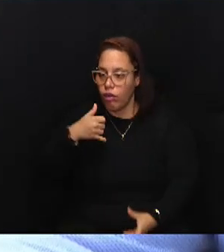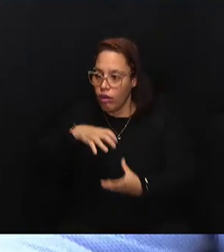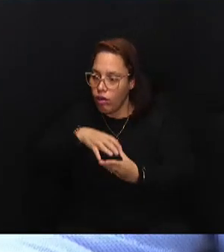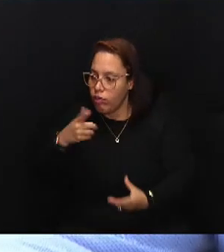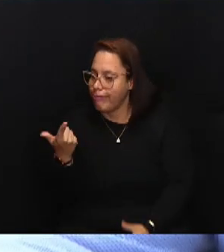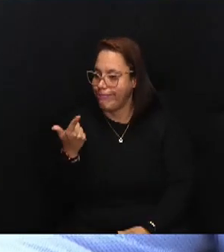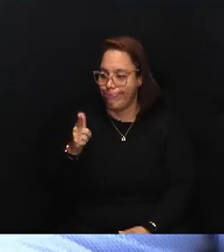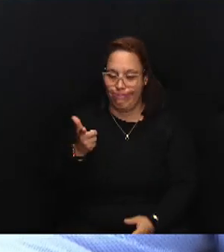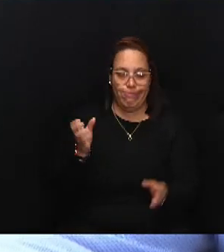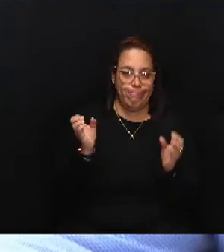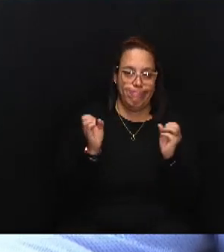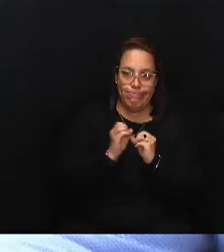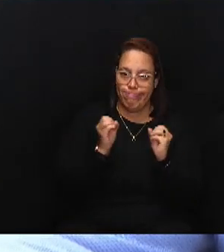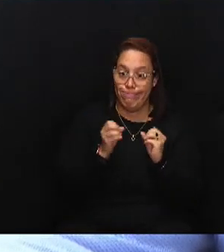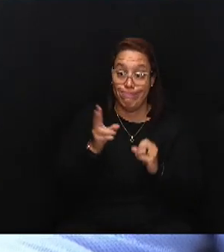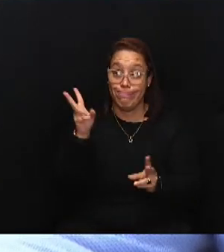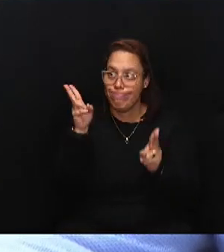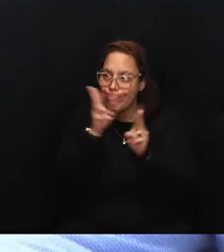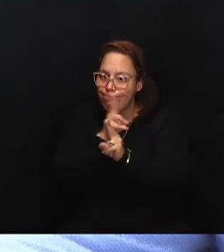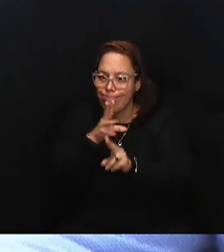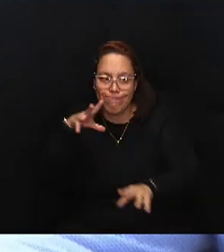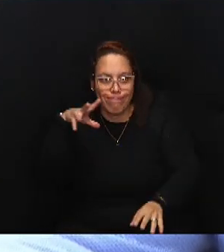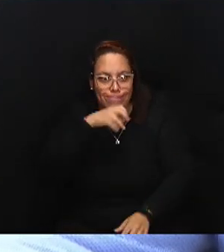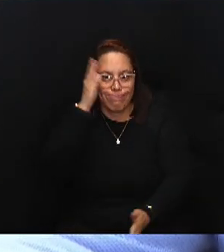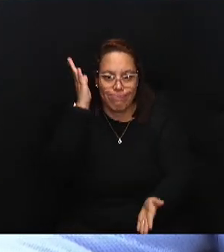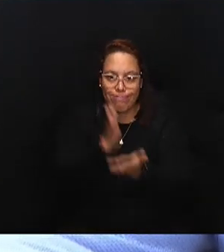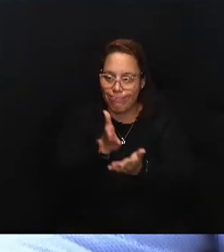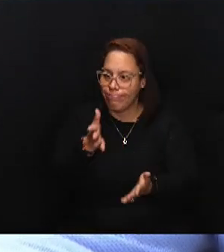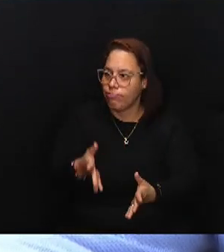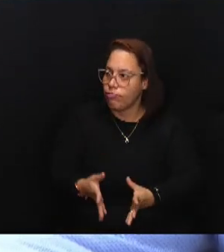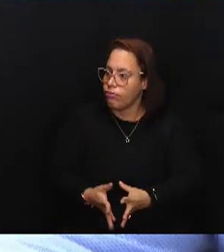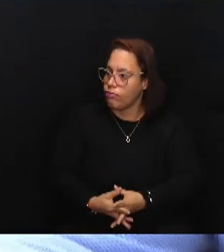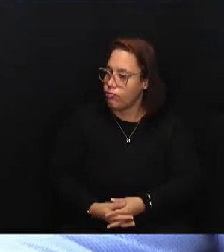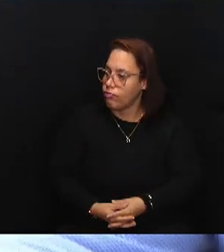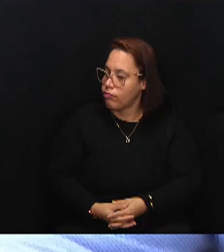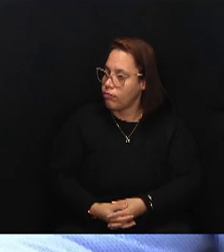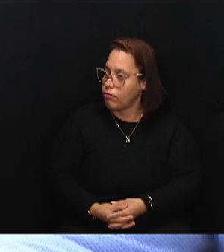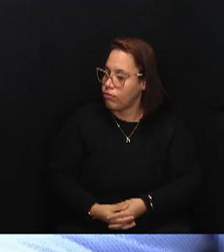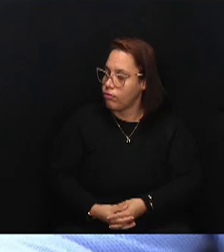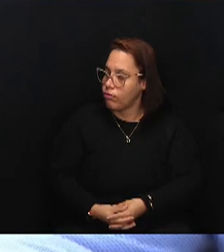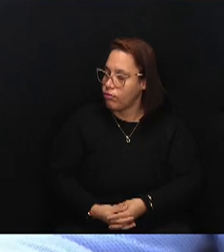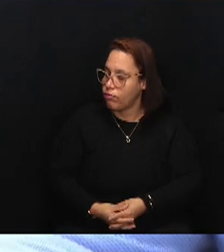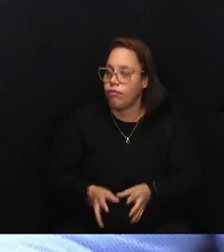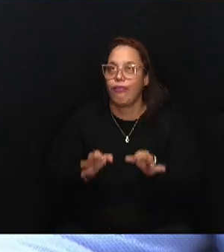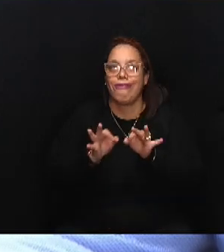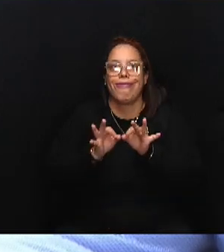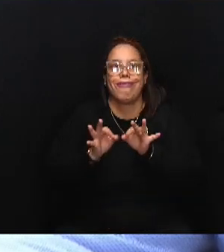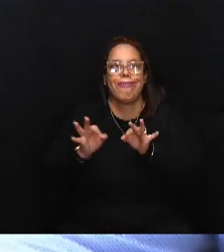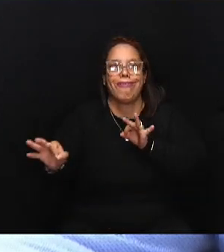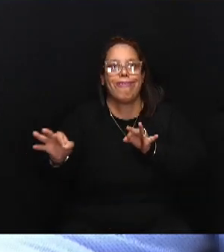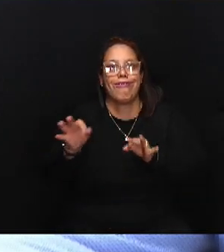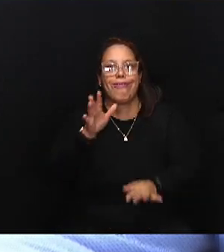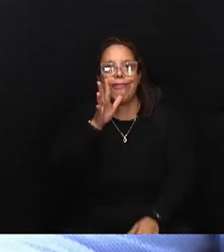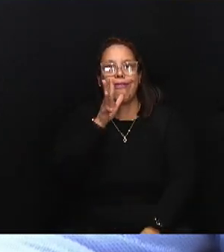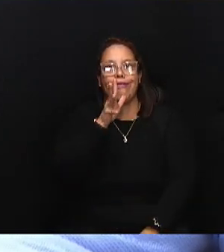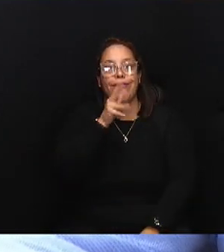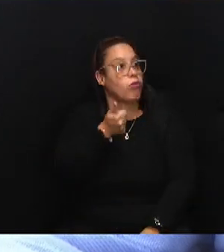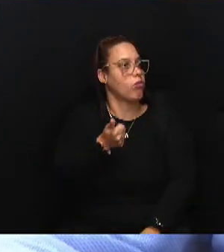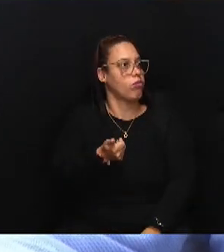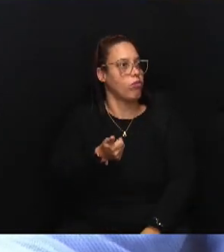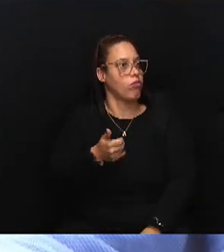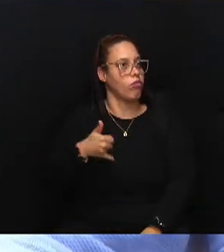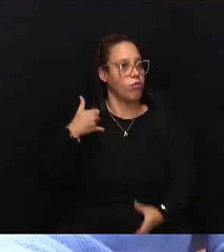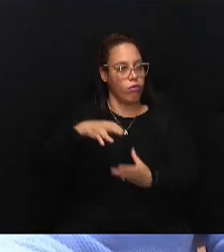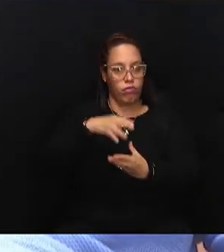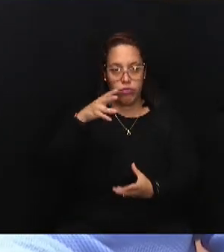não fizermos algo de forma urgente e imediata, pode ser que, a longo prazo, o cenário para os idosos acabe piorando